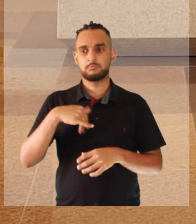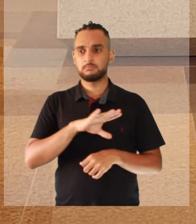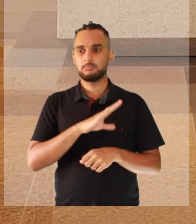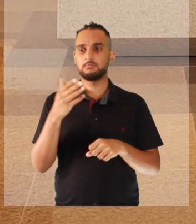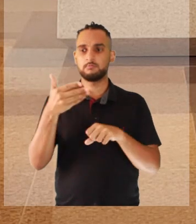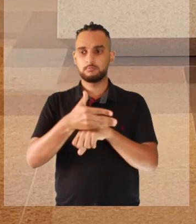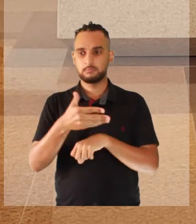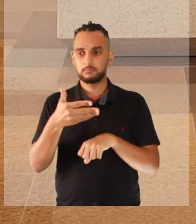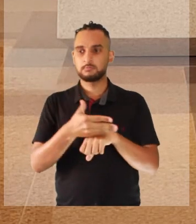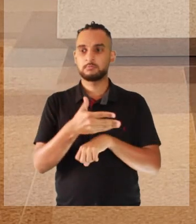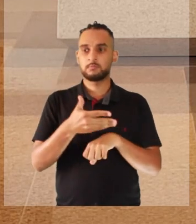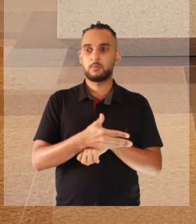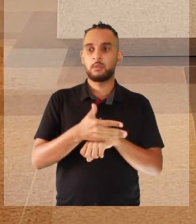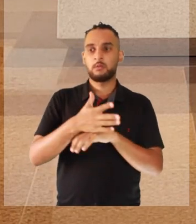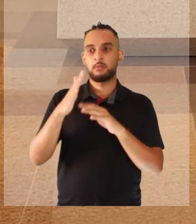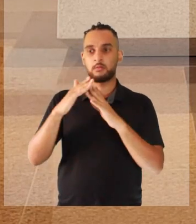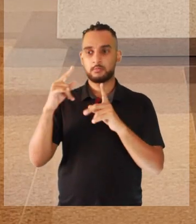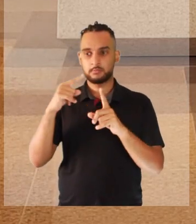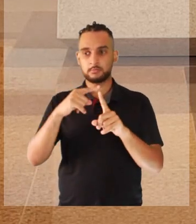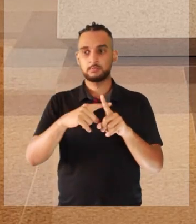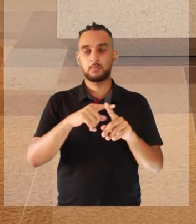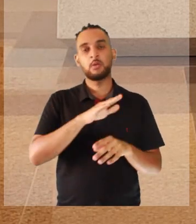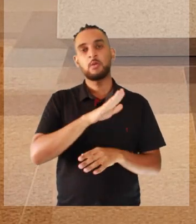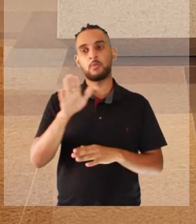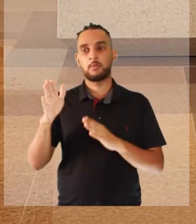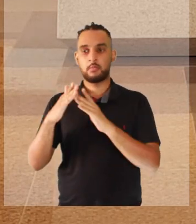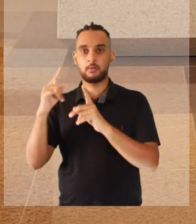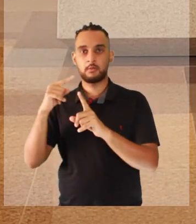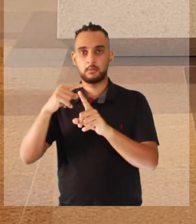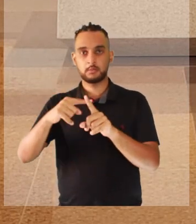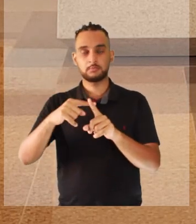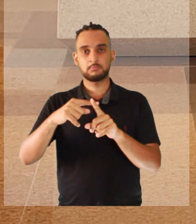nós participamos na vida da igreja. Nós vamos para a